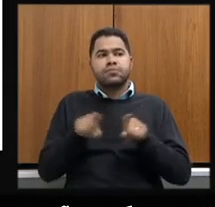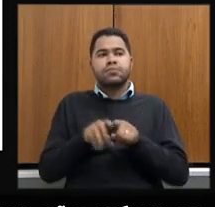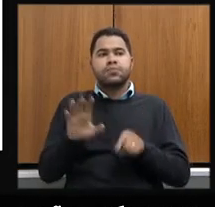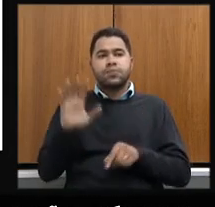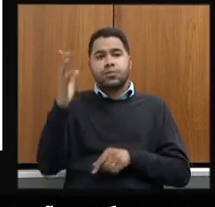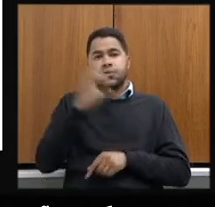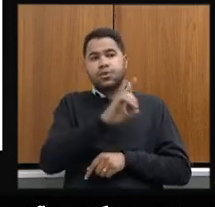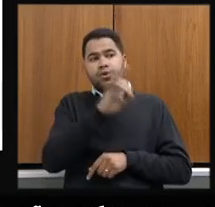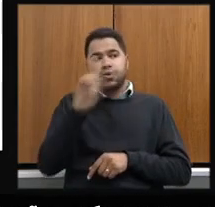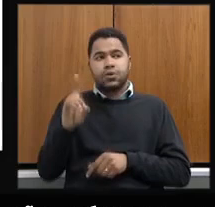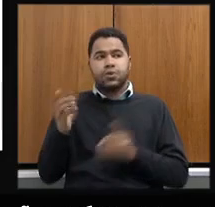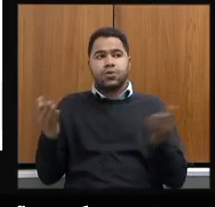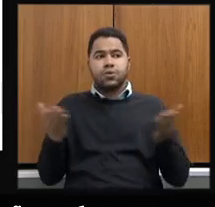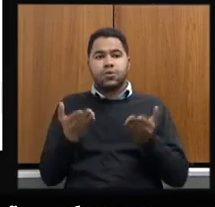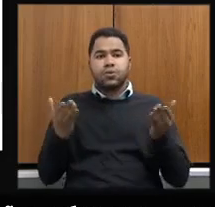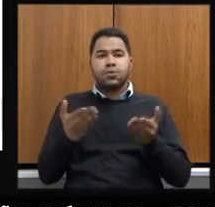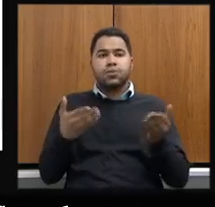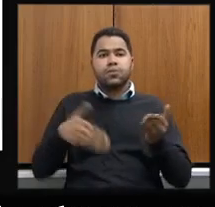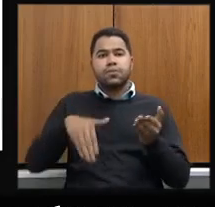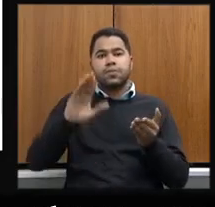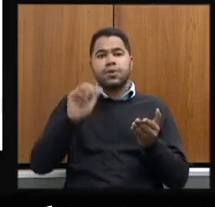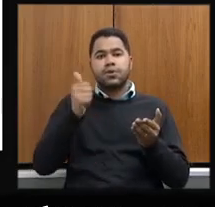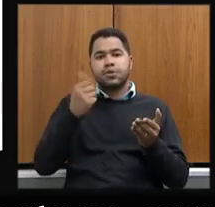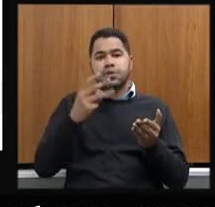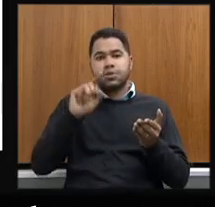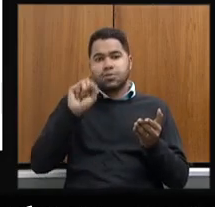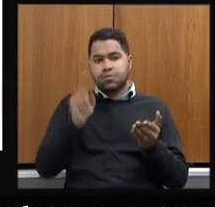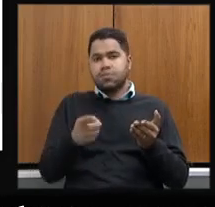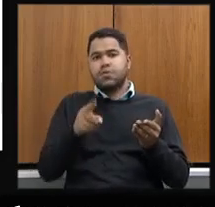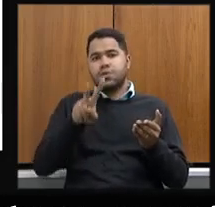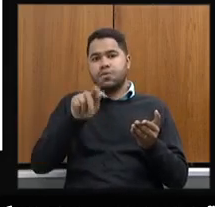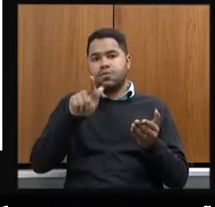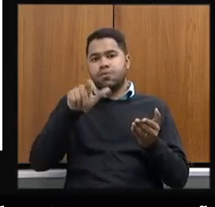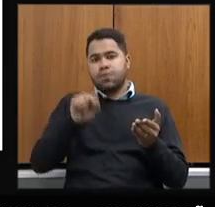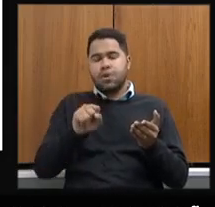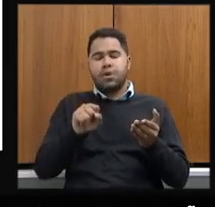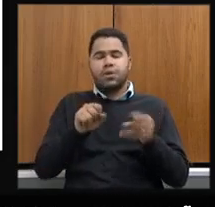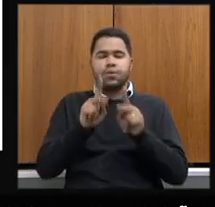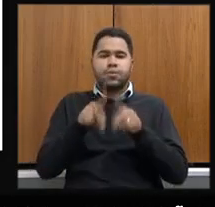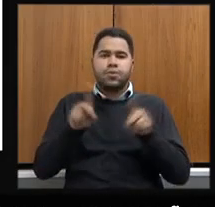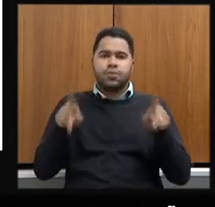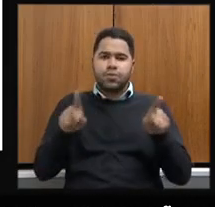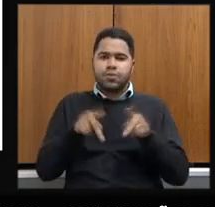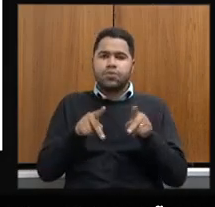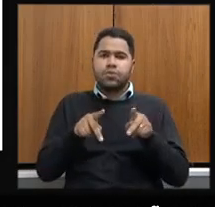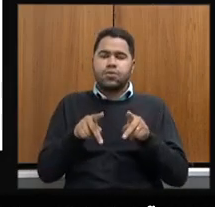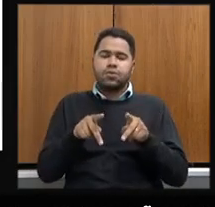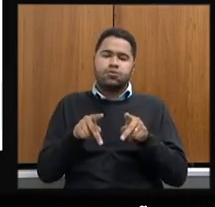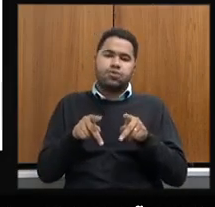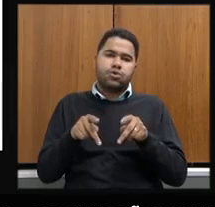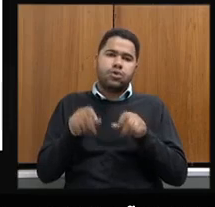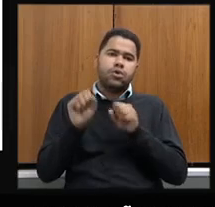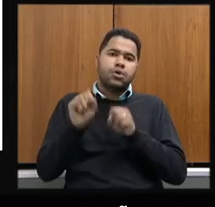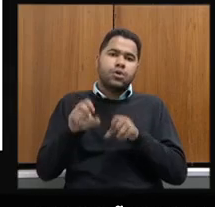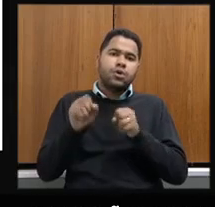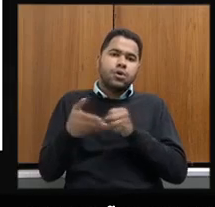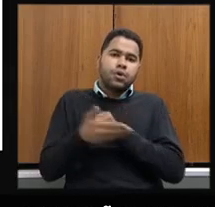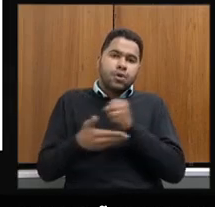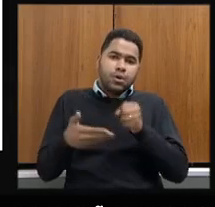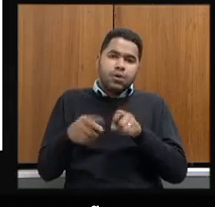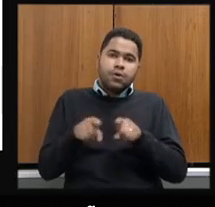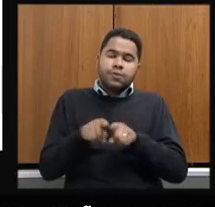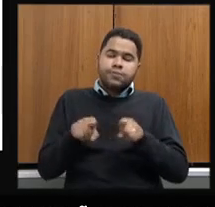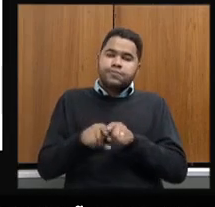na data de hoje com autorização de mais de 13 mil vagas para professores de Educação Básica a gente tem